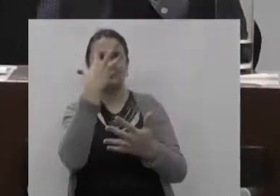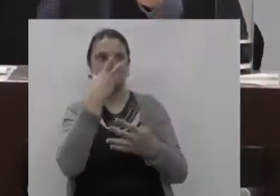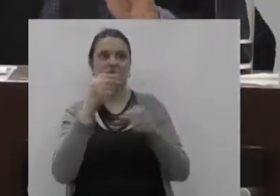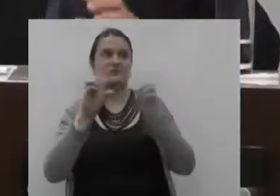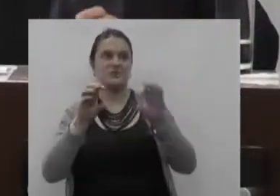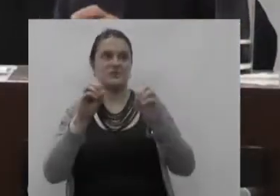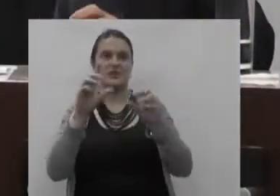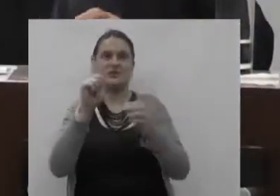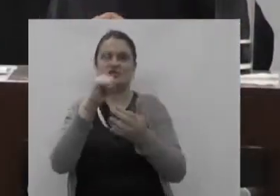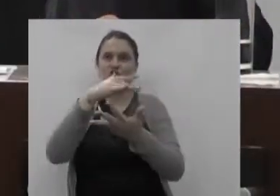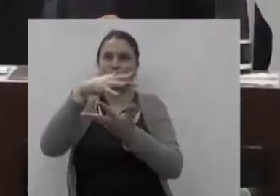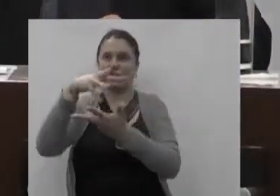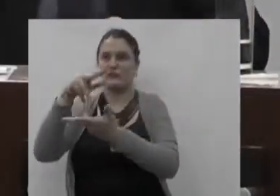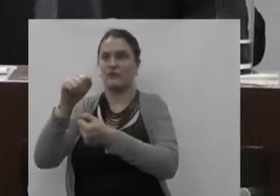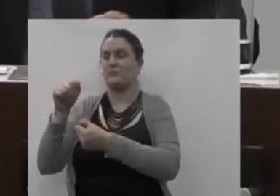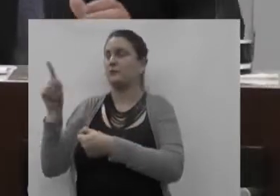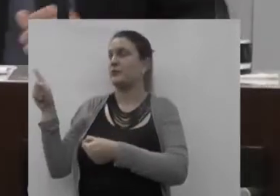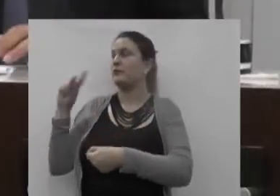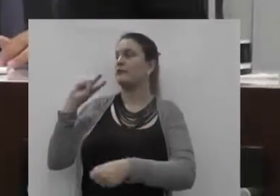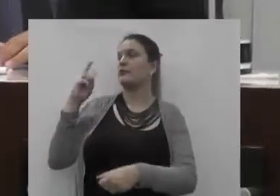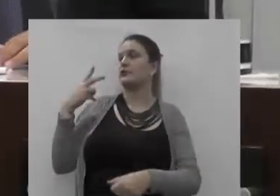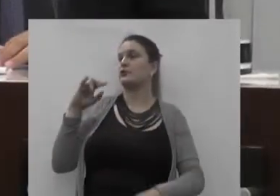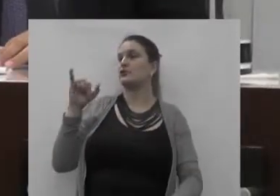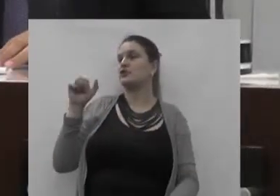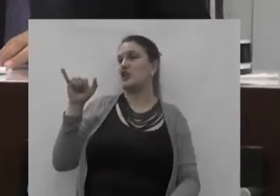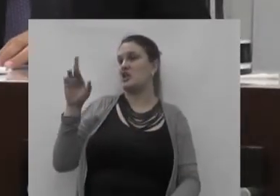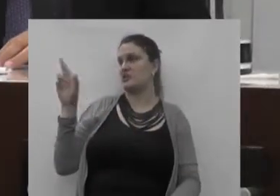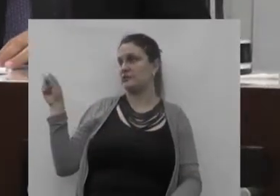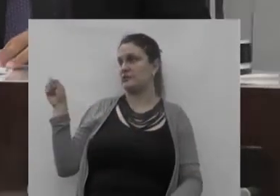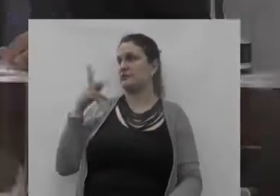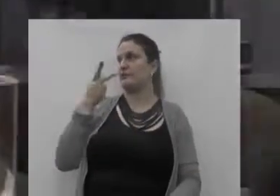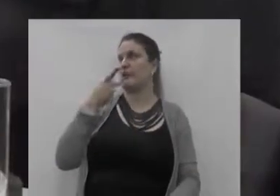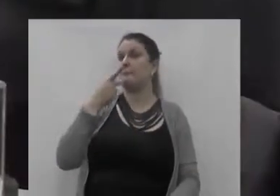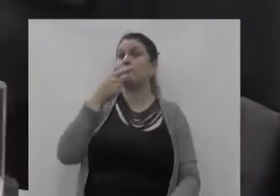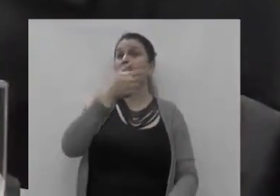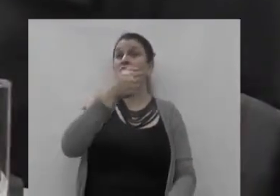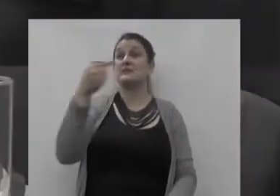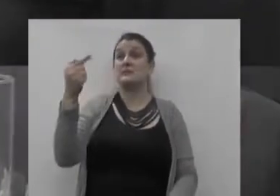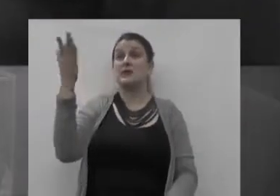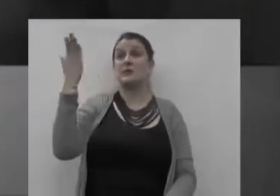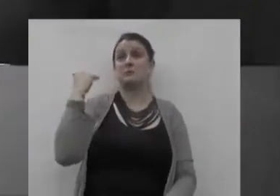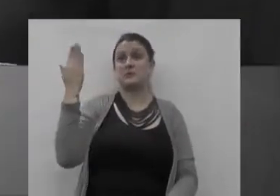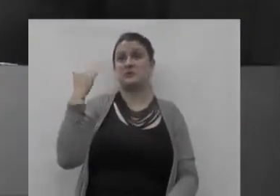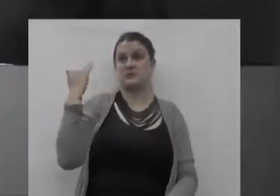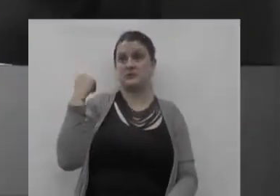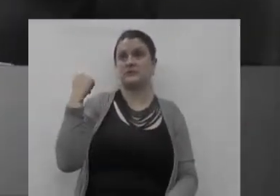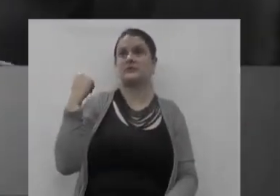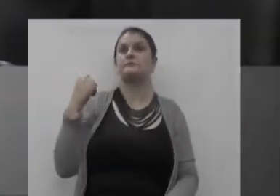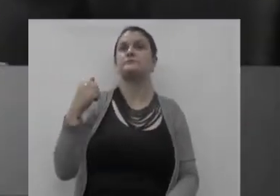discussão, vereador Jair Brunhago. Na semana que passou, nobres vereadores,